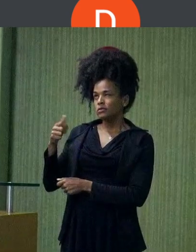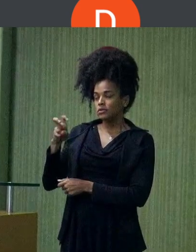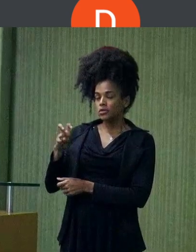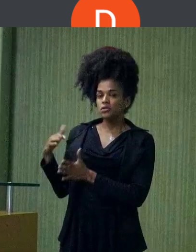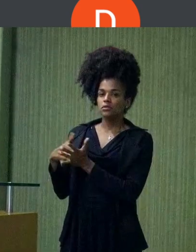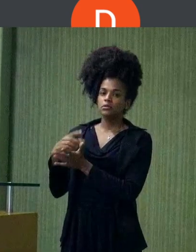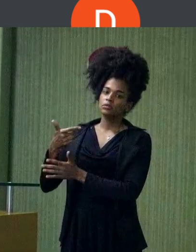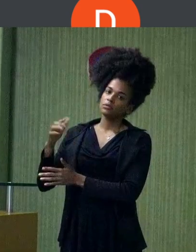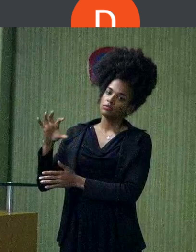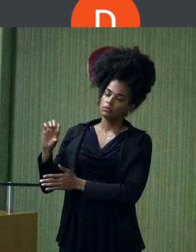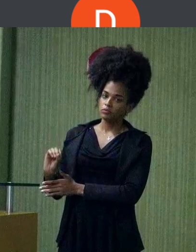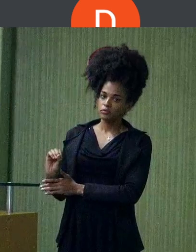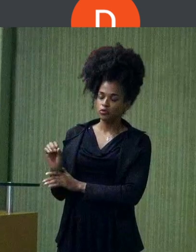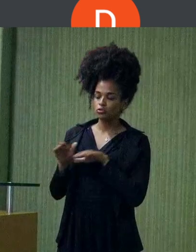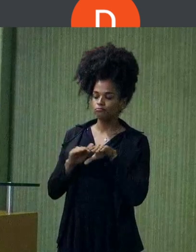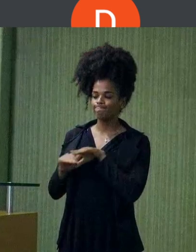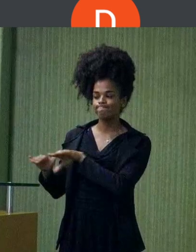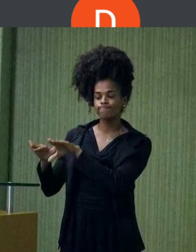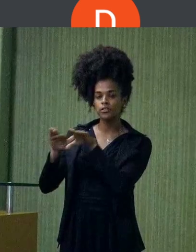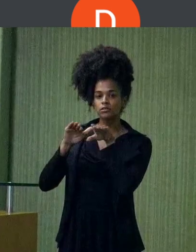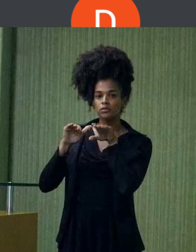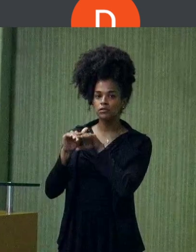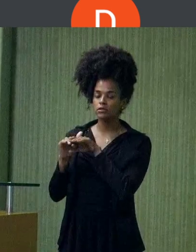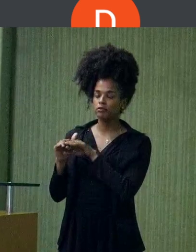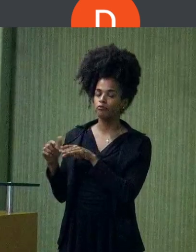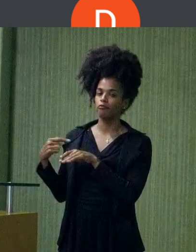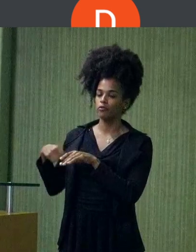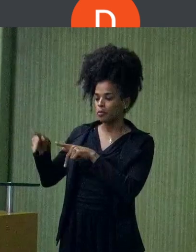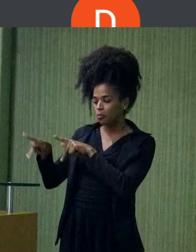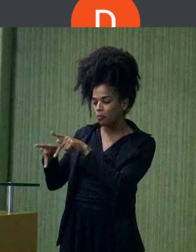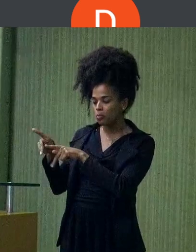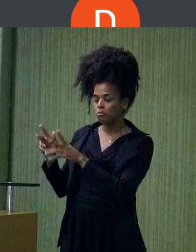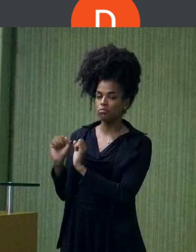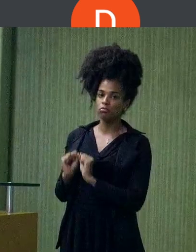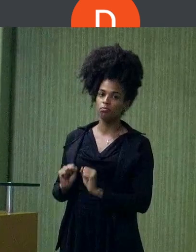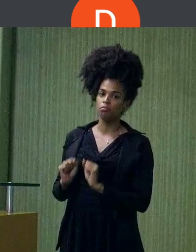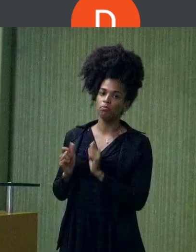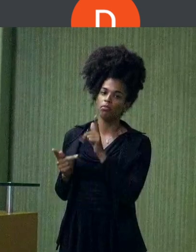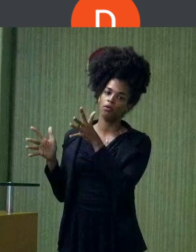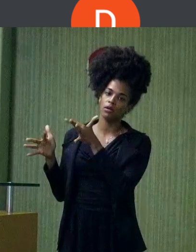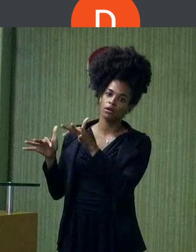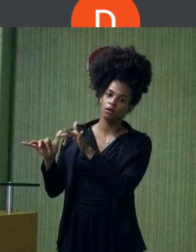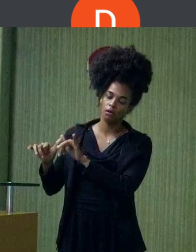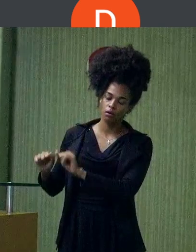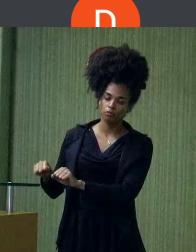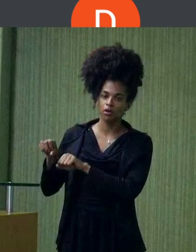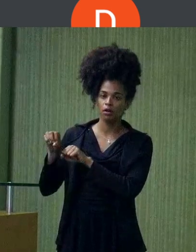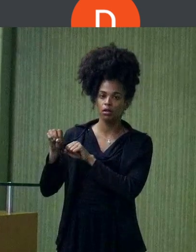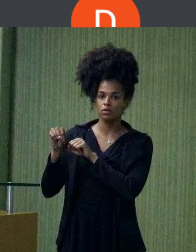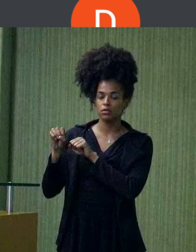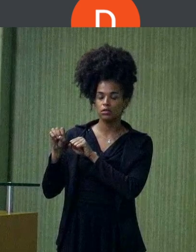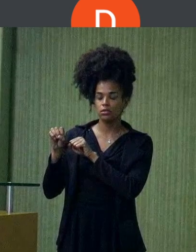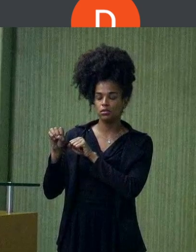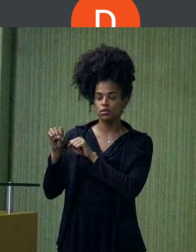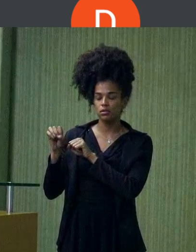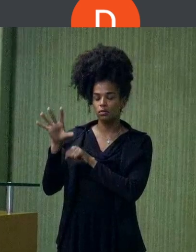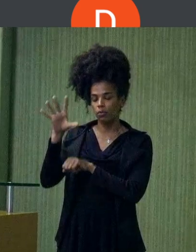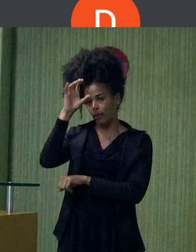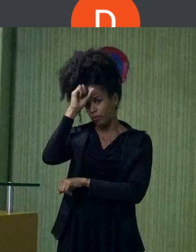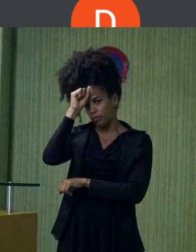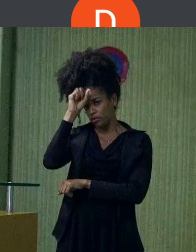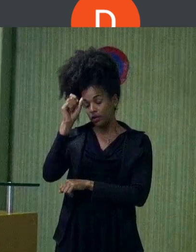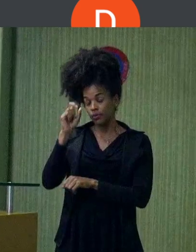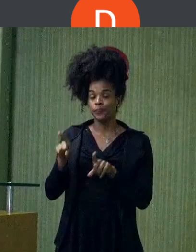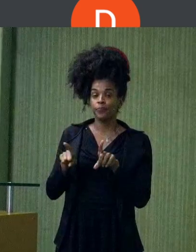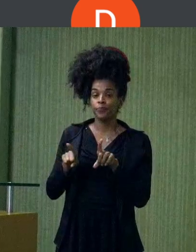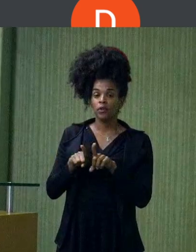fala-se claramente da universalização dessa etapa para toda a população né e a redução também no percentual da população